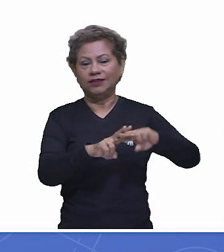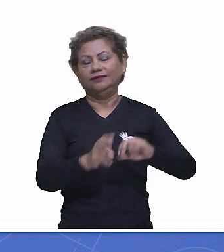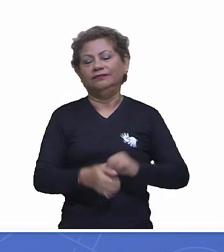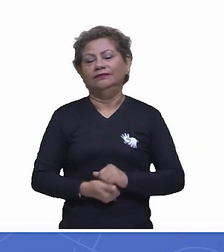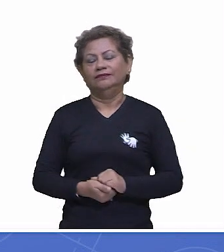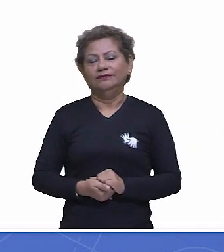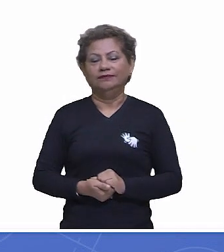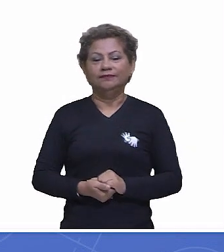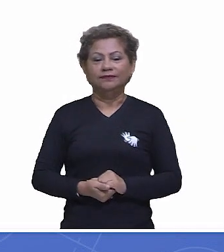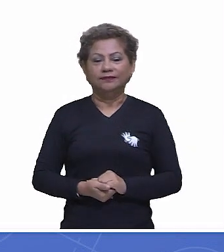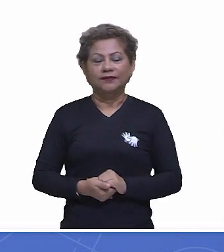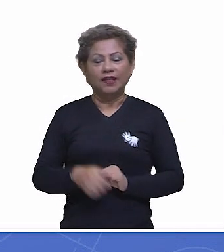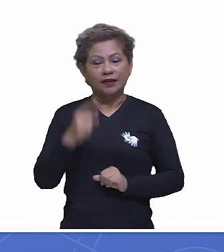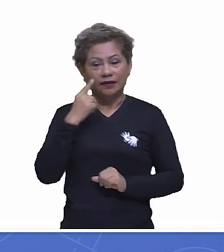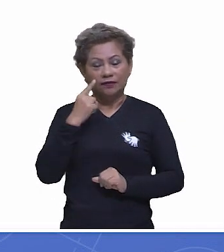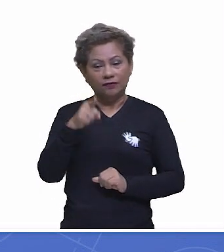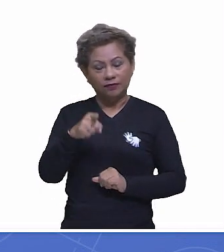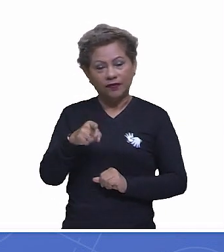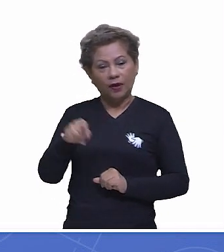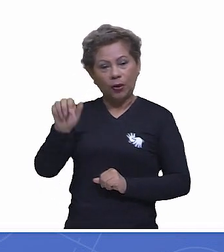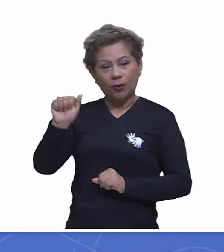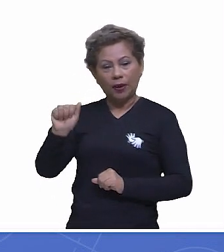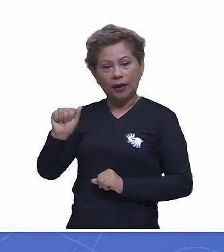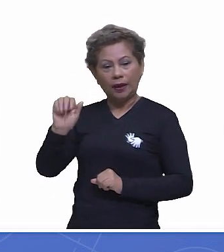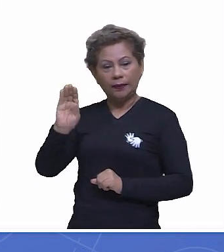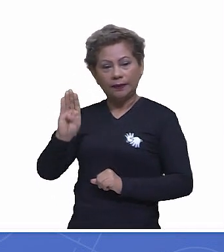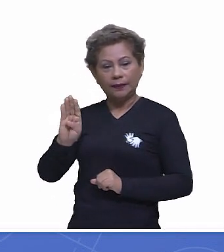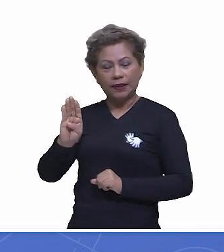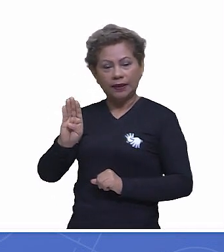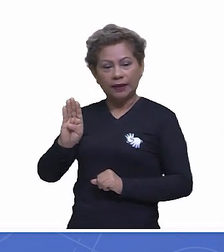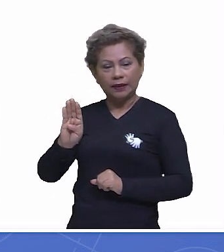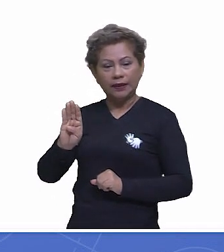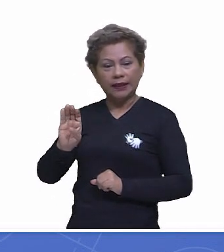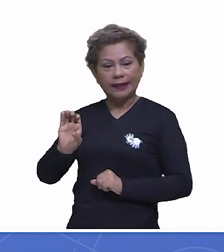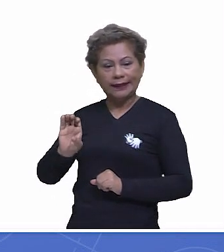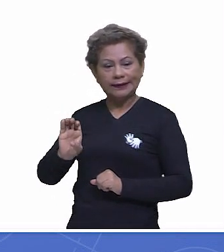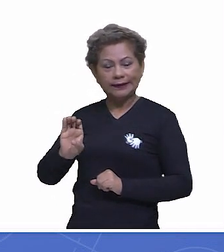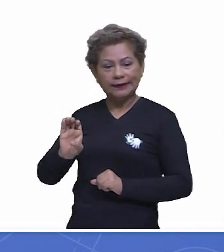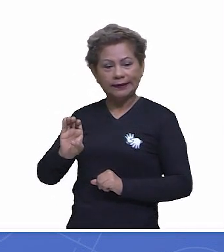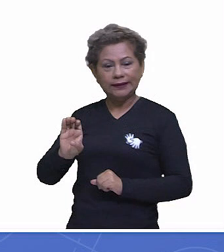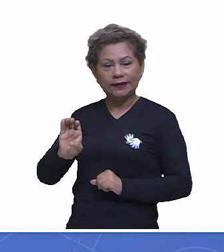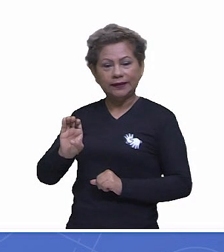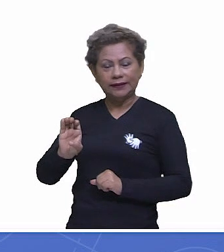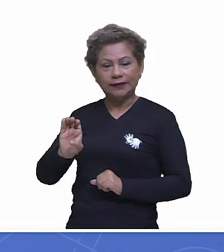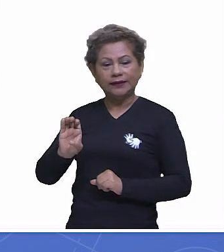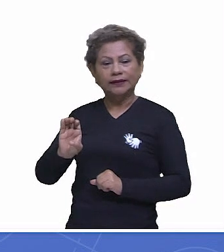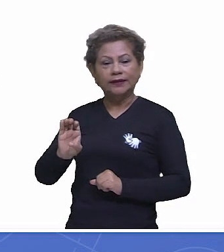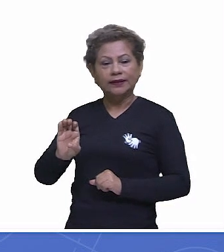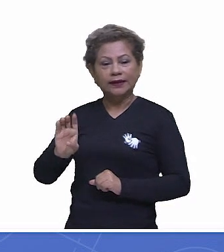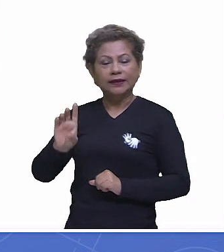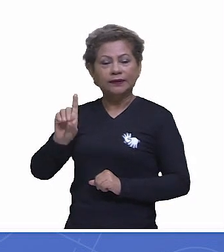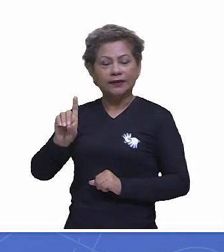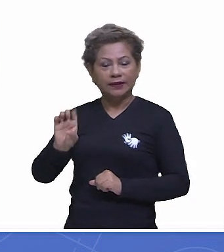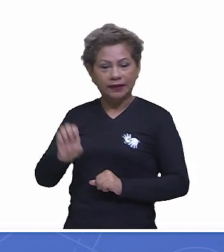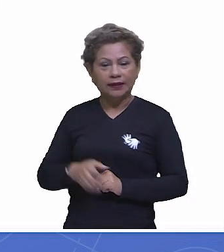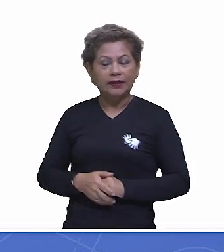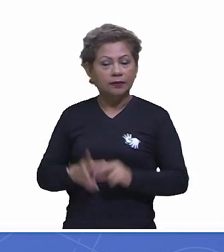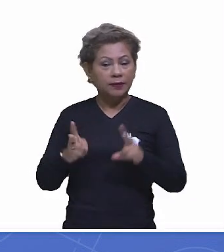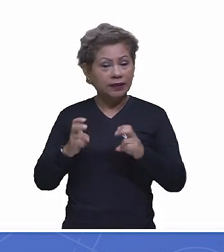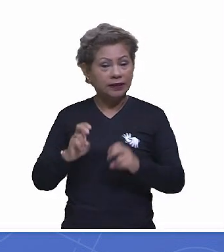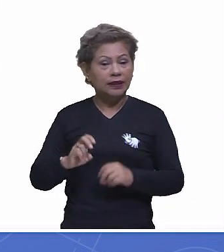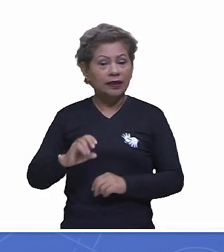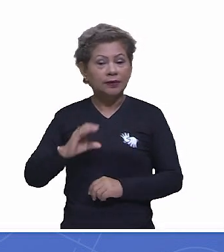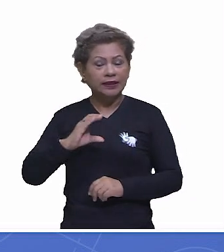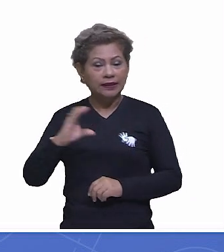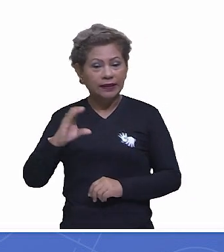King of Pop, ele está entre parênteses, né? Na letra C, August, aqui nós temos uma data, né, gente? Aí na letra D,